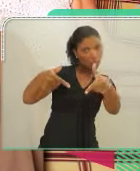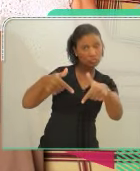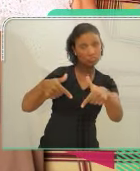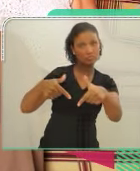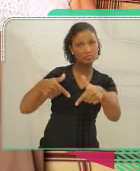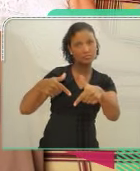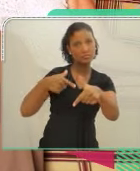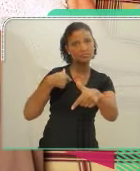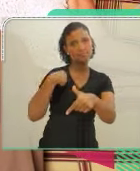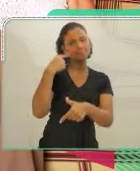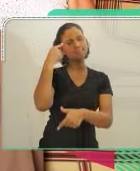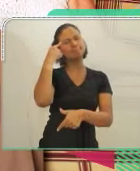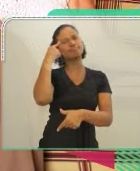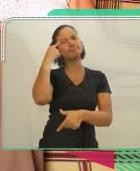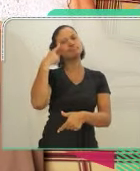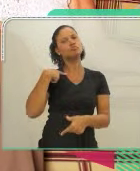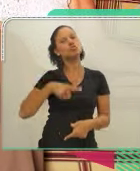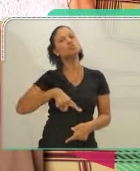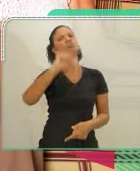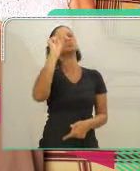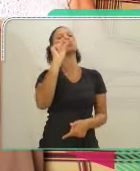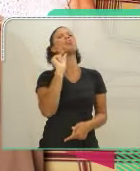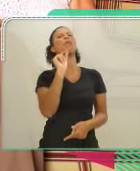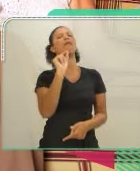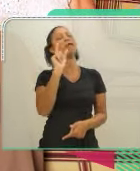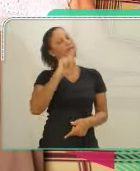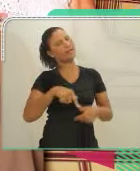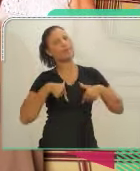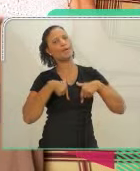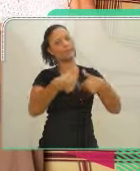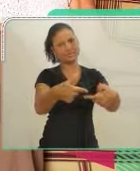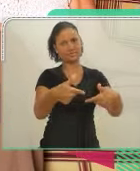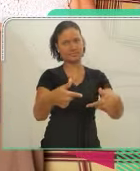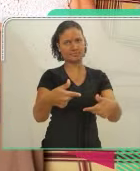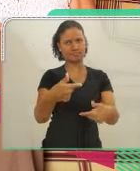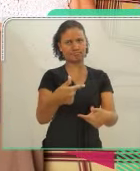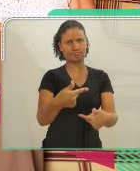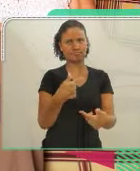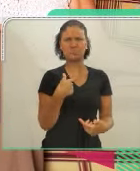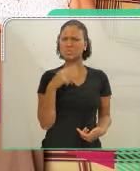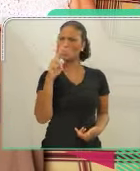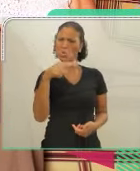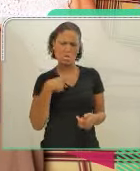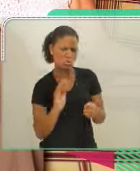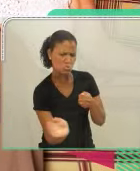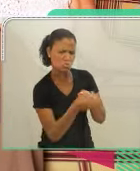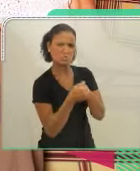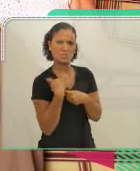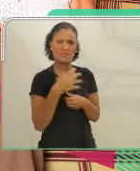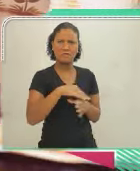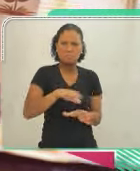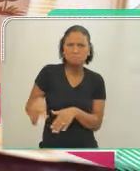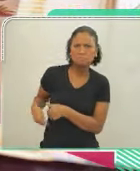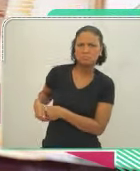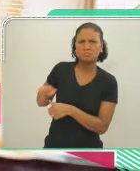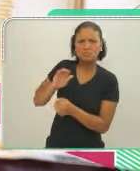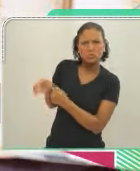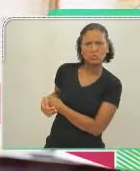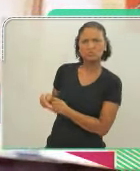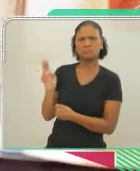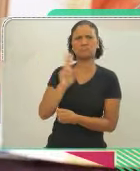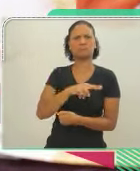Esconder ou lutar? Eu optei pela segunda parte, que foi lutar.